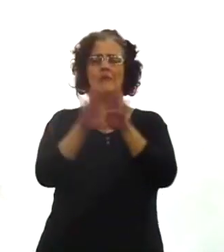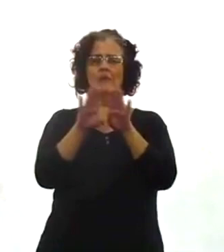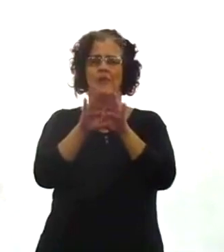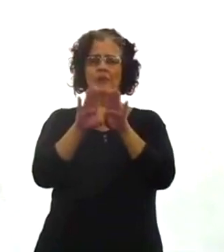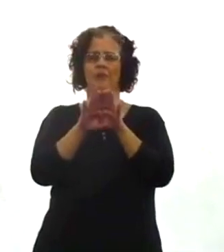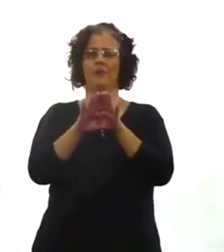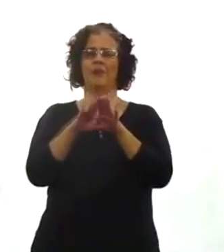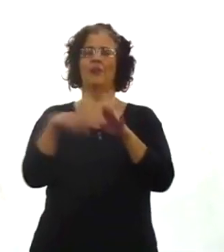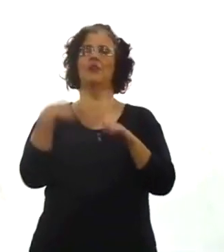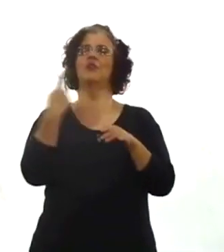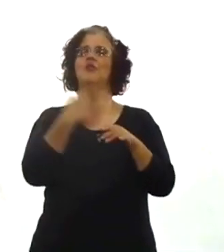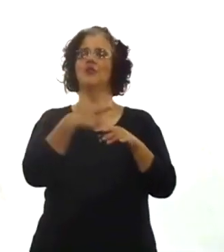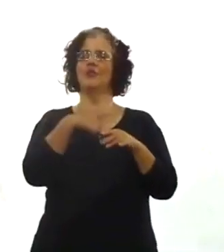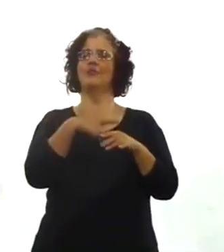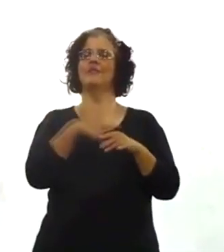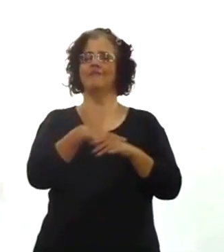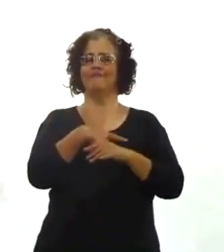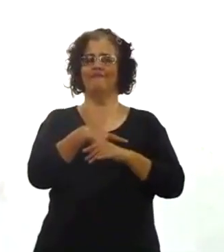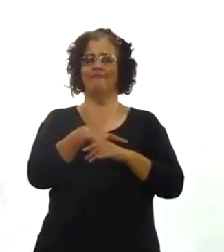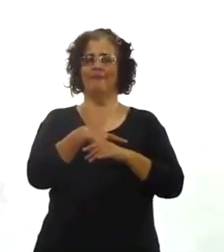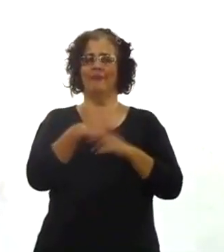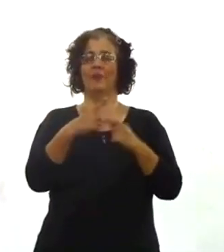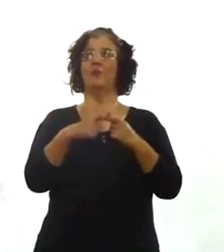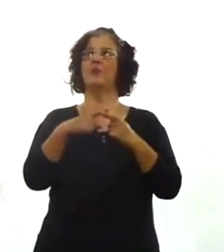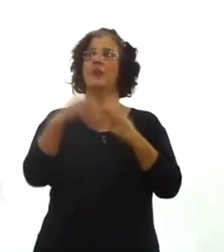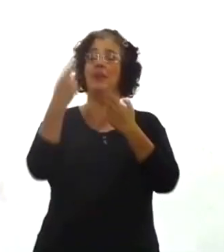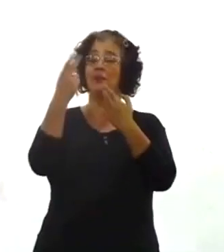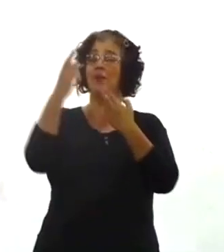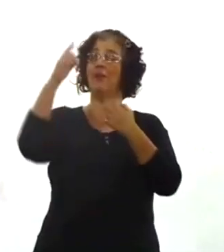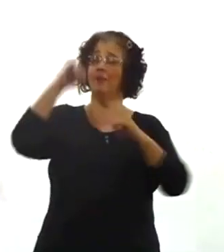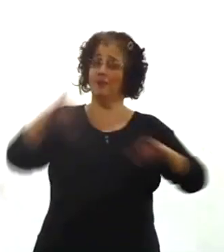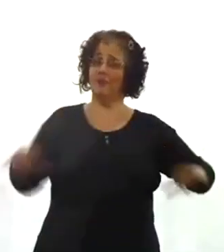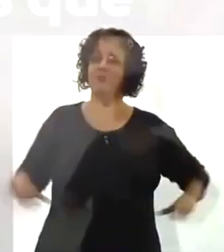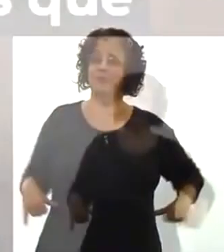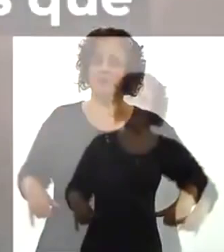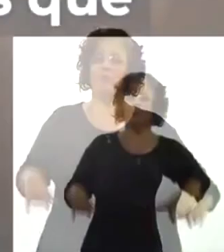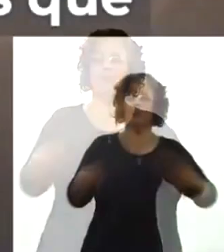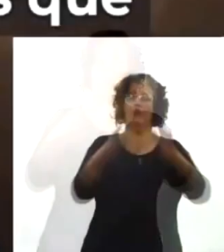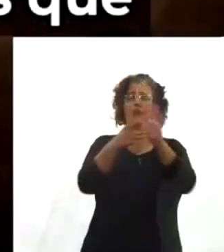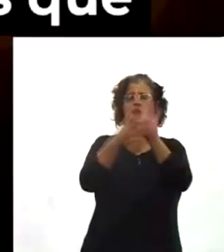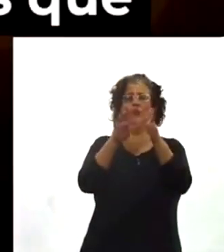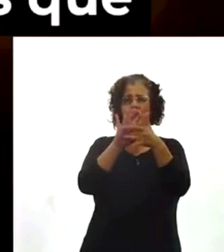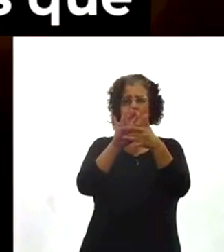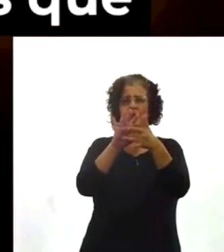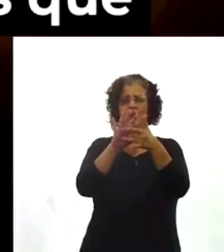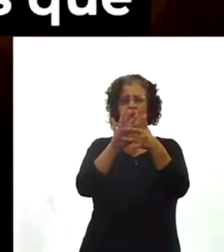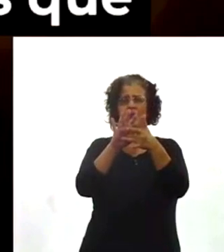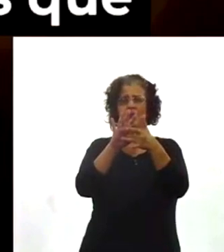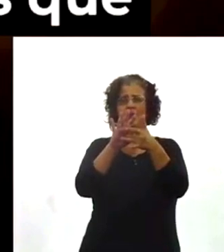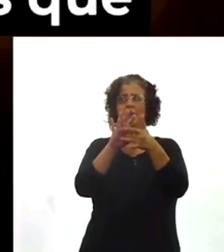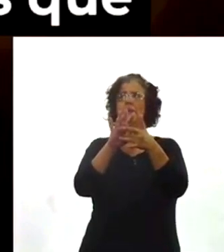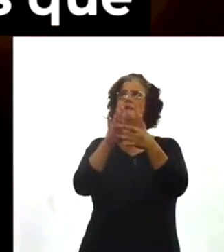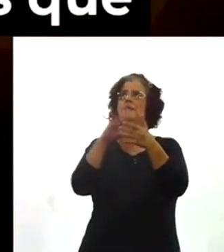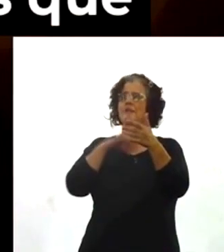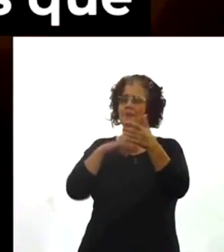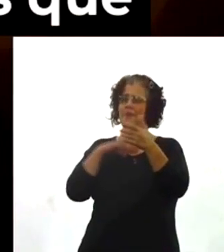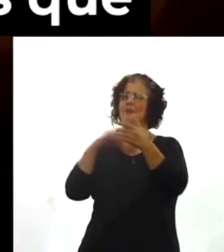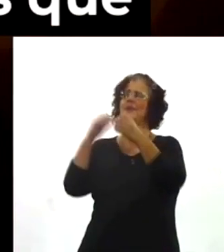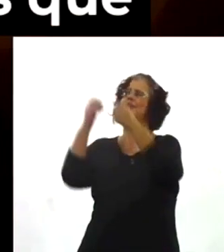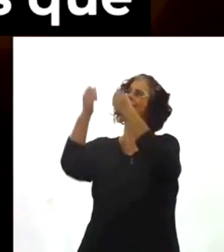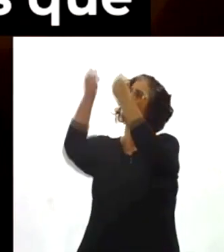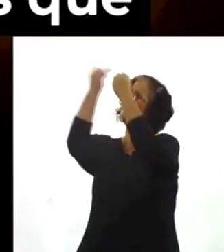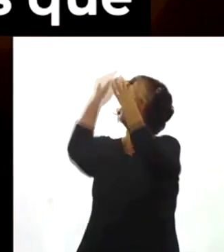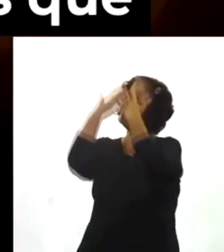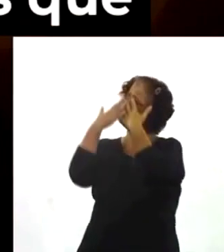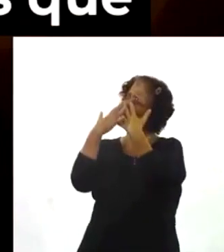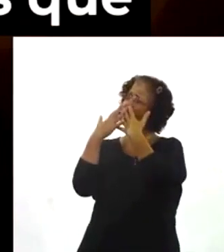Deus. Porque assim como os sofrimentos de Cristo se manifestam em grande abundância